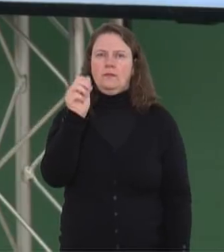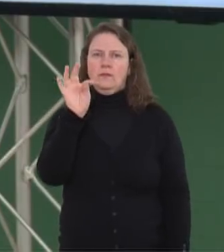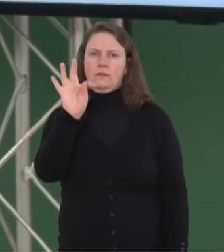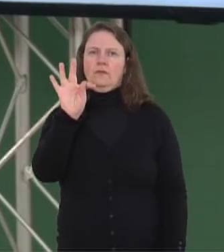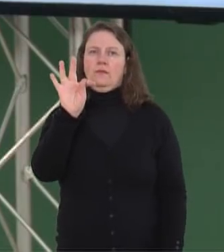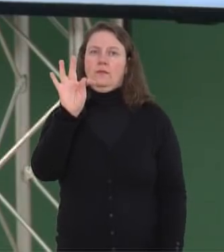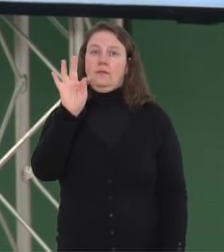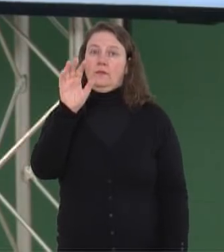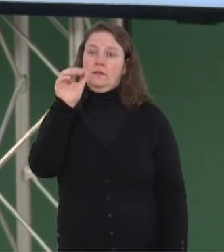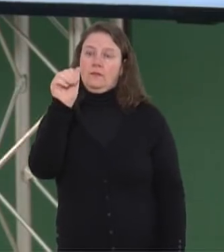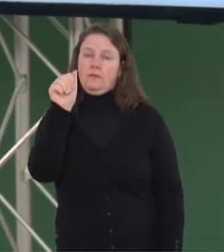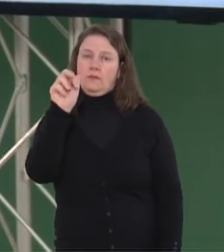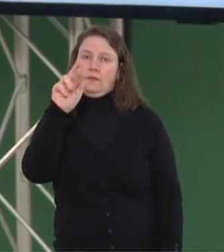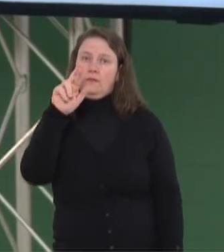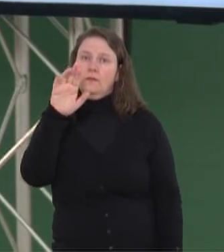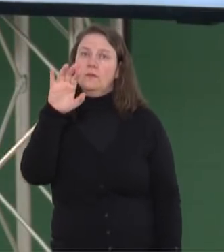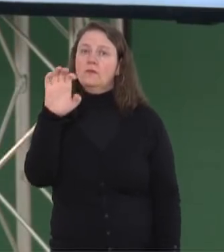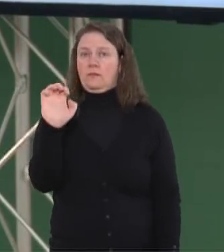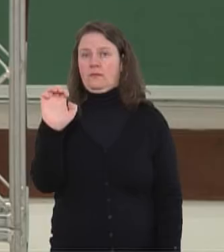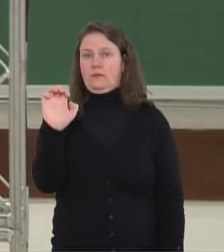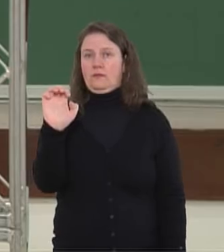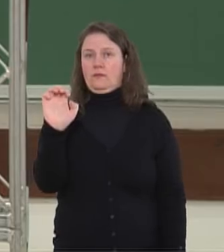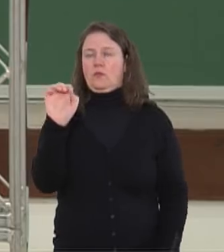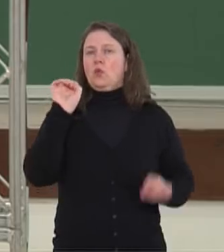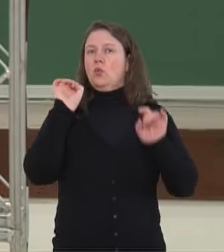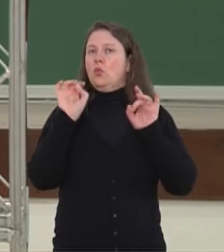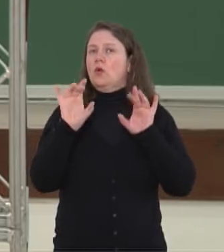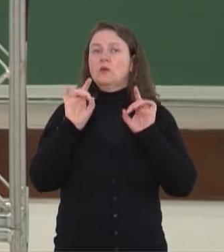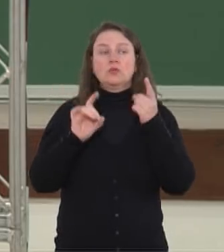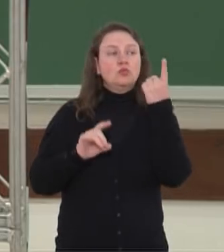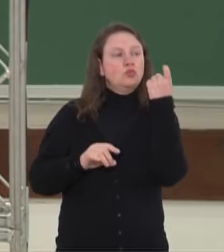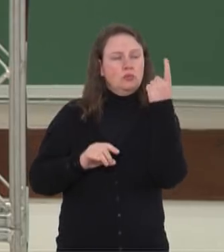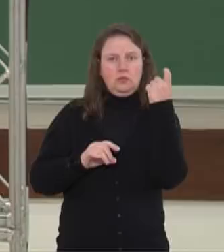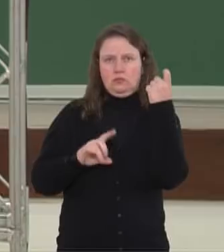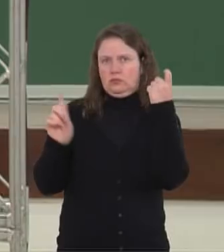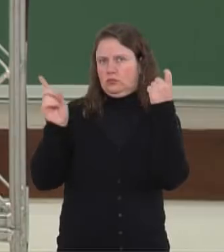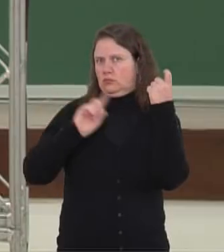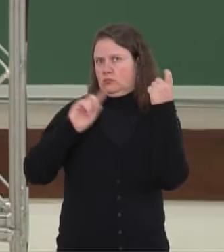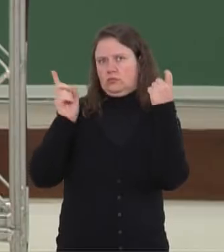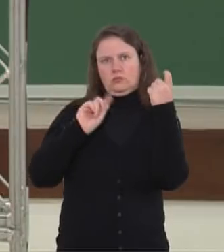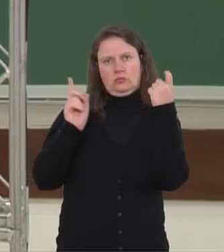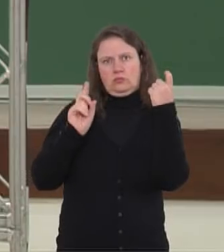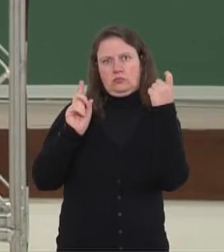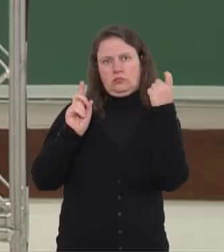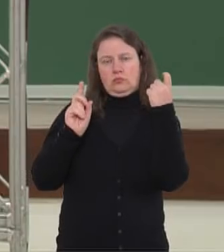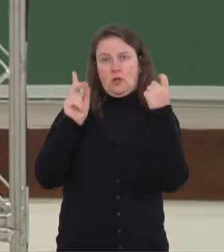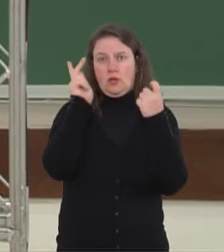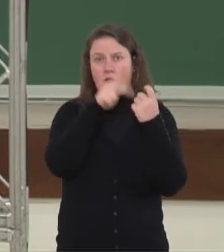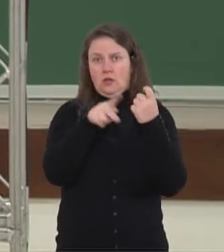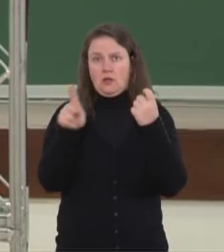não quer nesse momento saber só de uma atividade que você gosta de